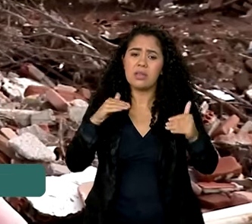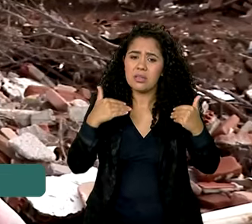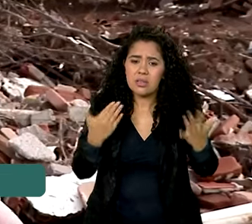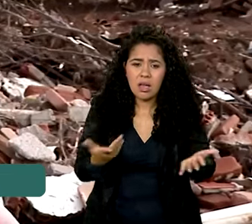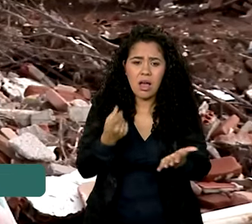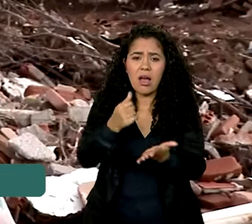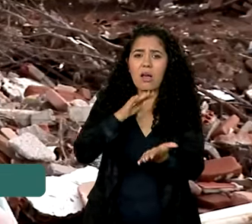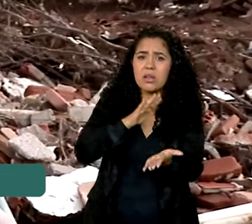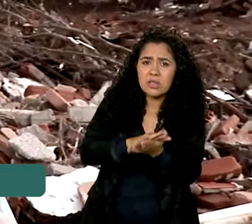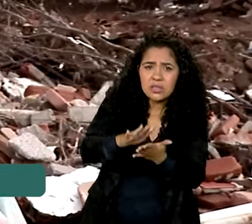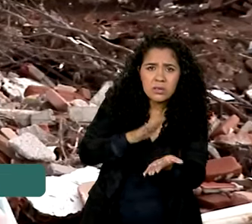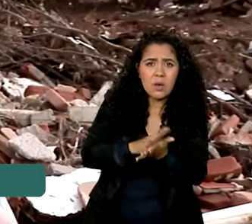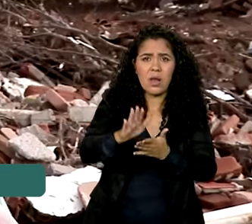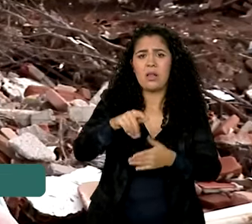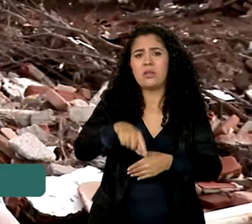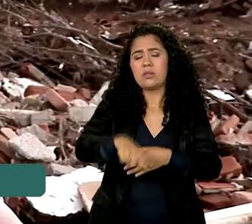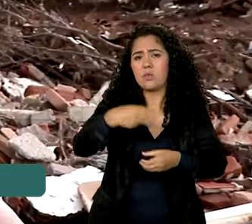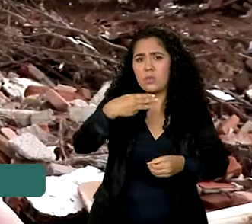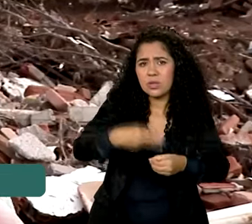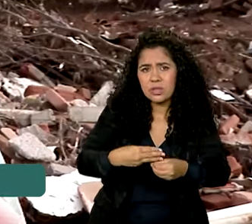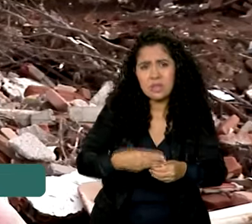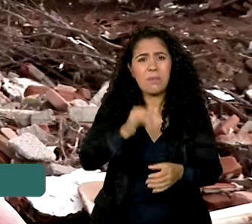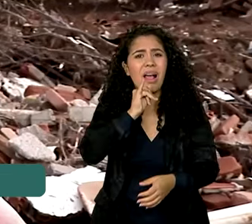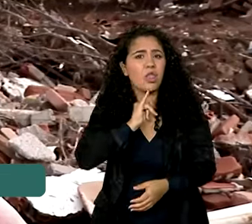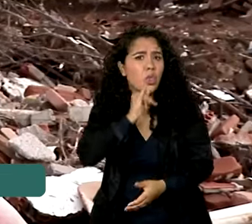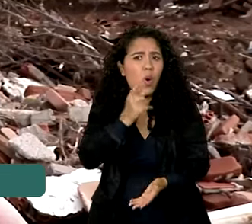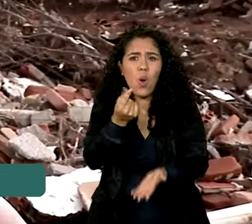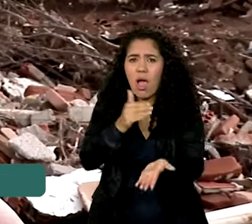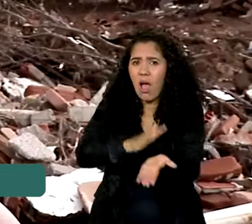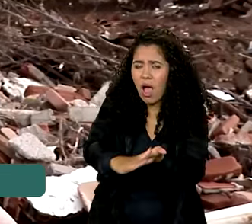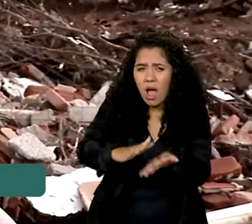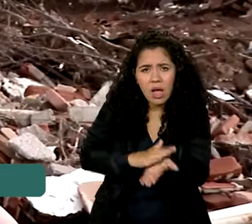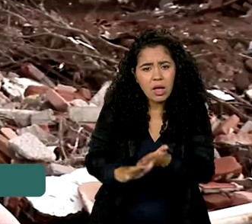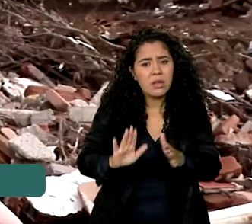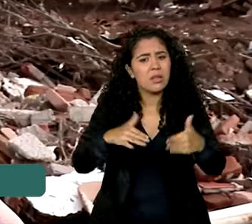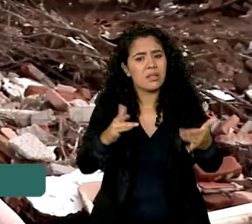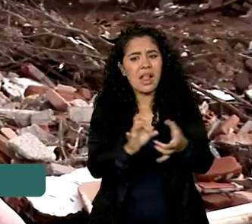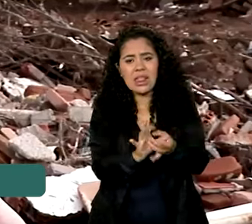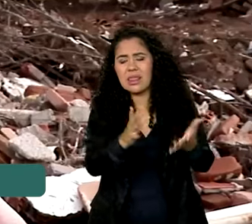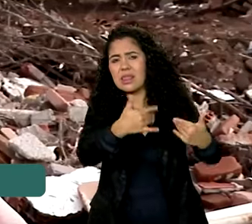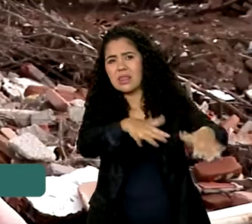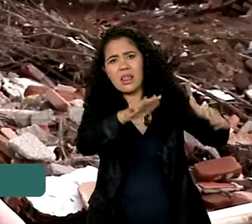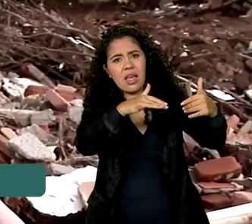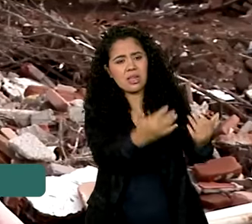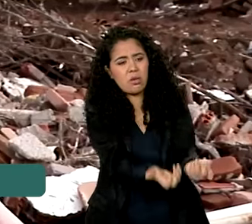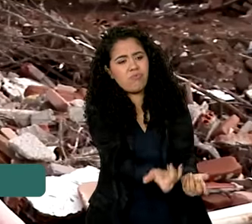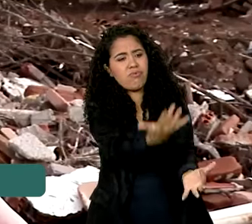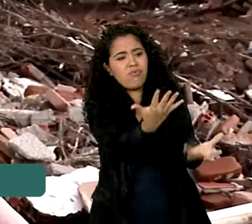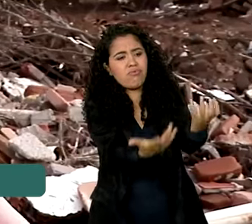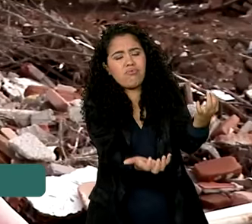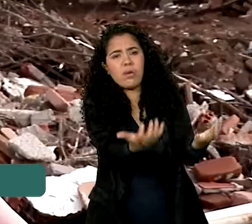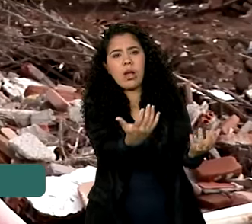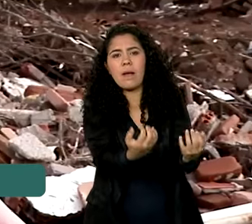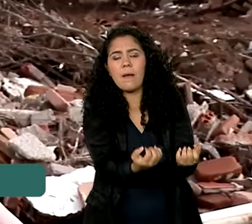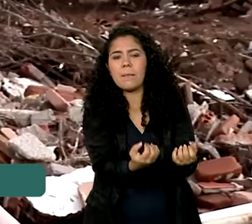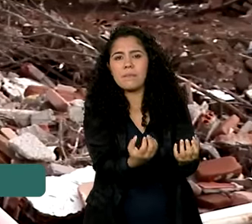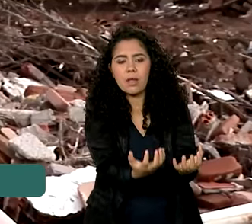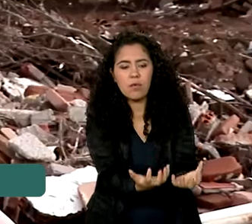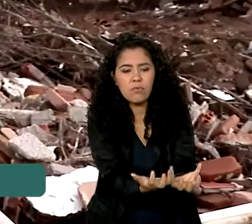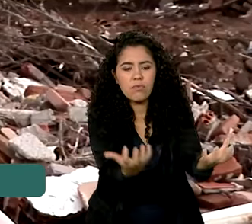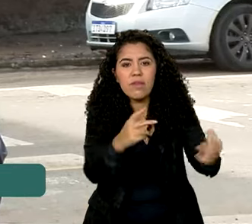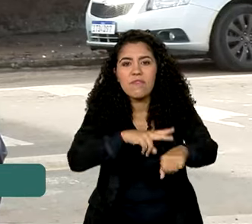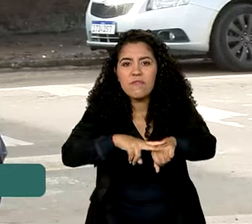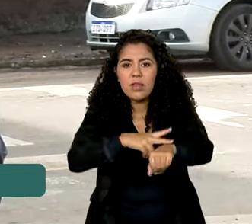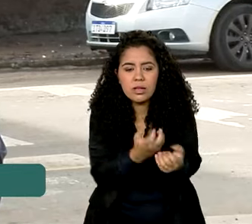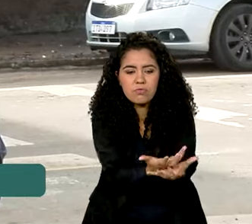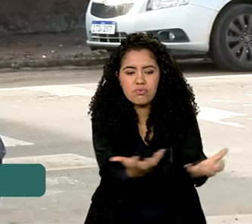despesa para o município, é gasto à toa. Então, deixa criar mato, um corredor ecológico, que é para ter nos rios.